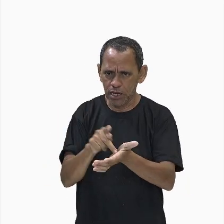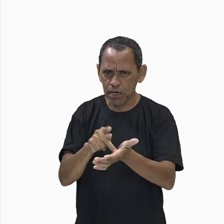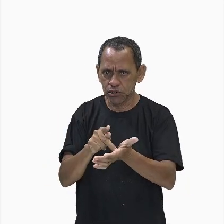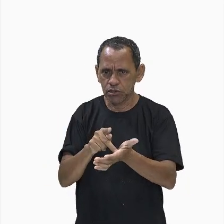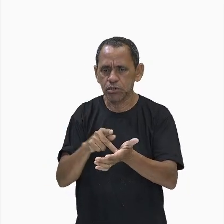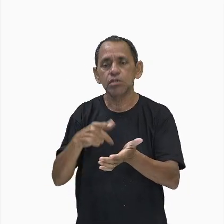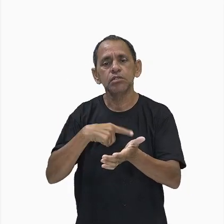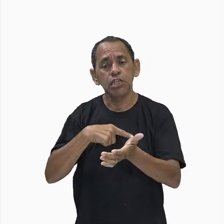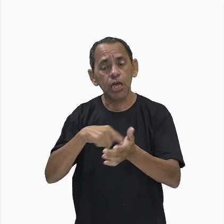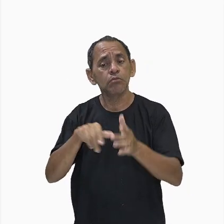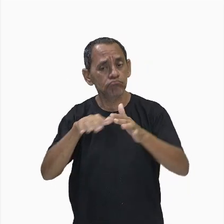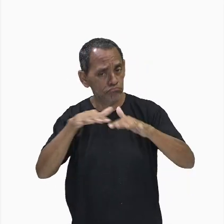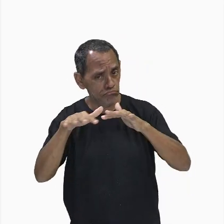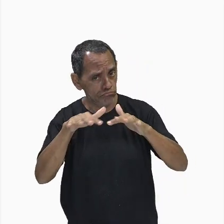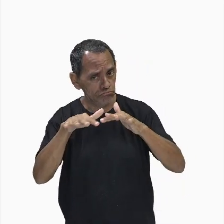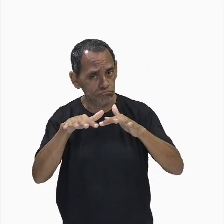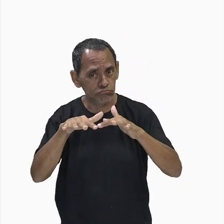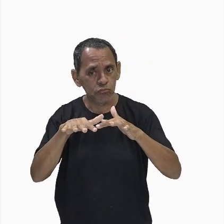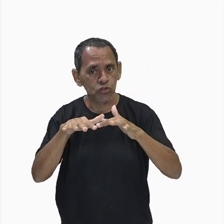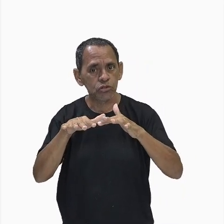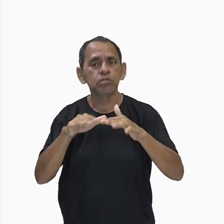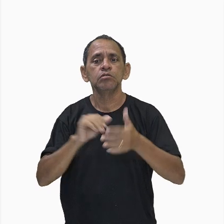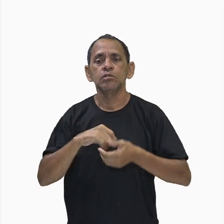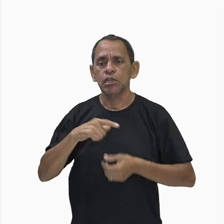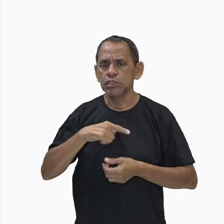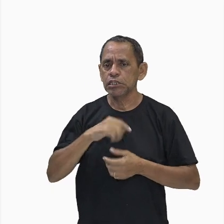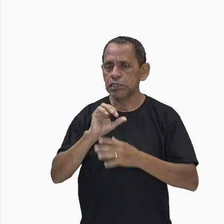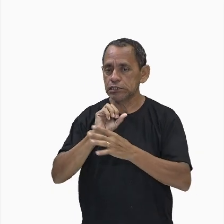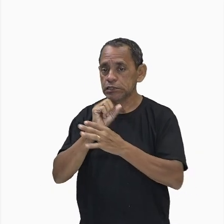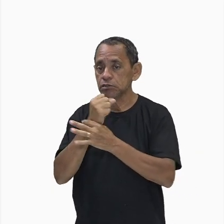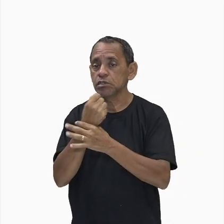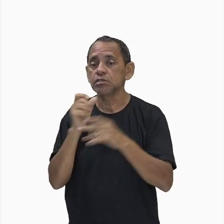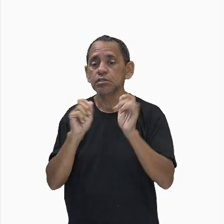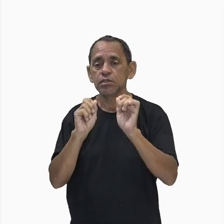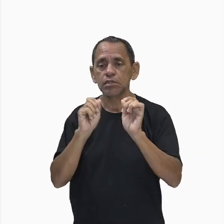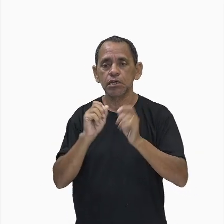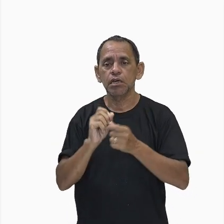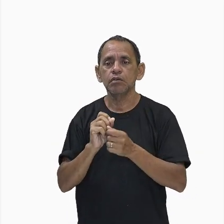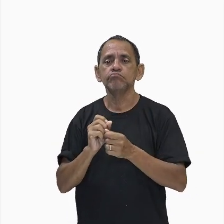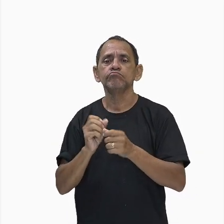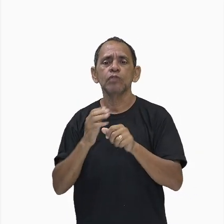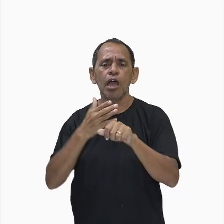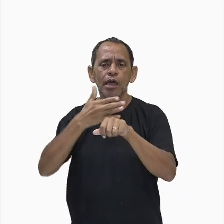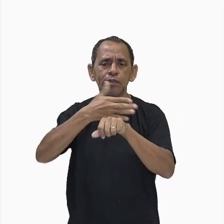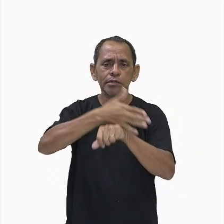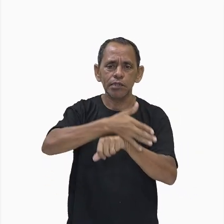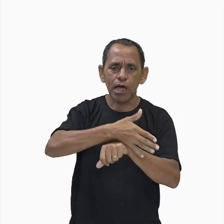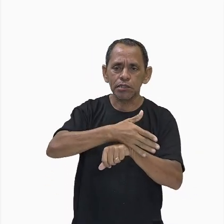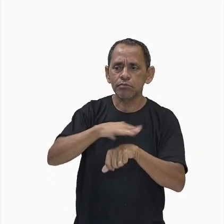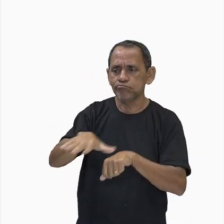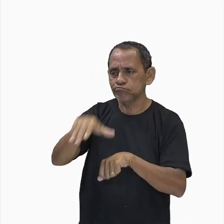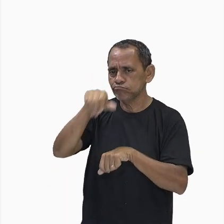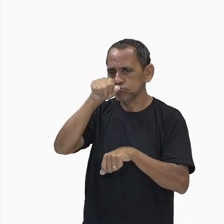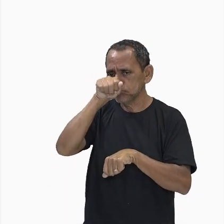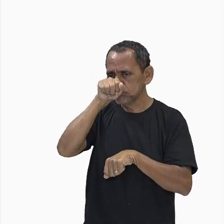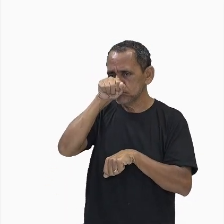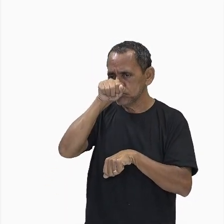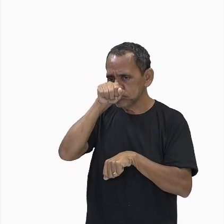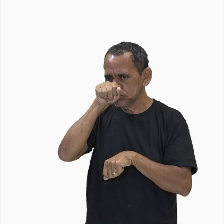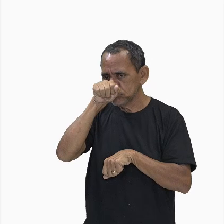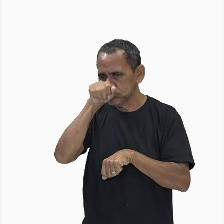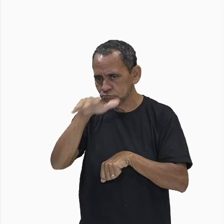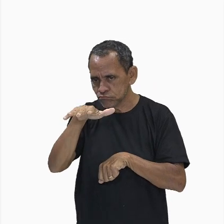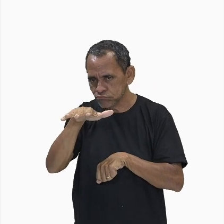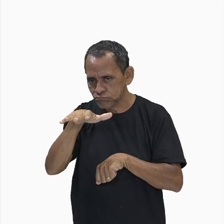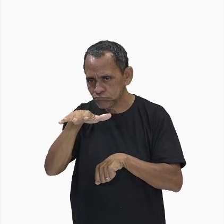respiratórios, eles garantem a entrada e saída de ar dos pulmões. A ação